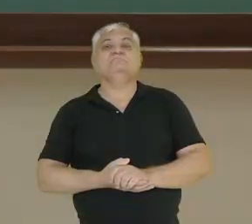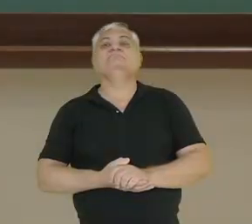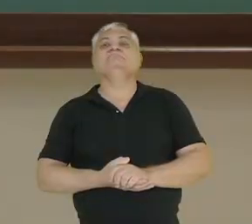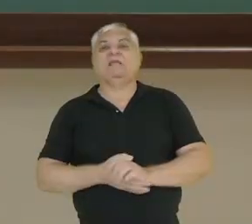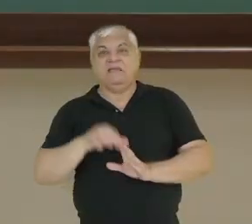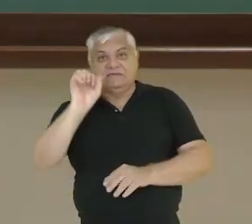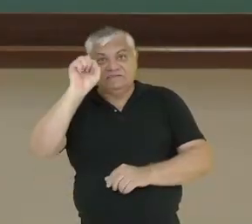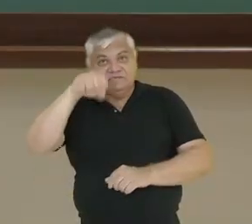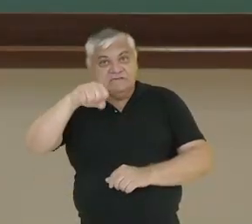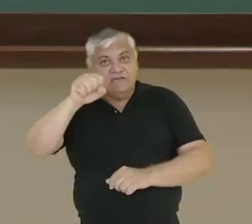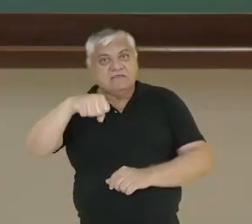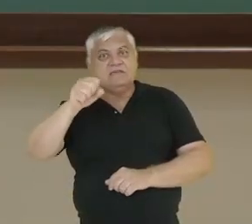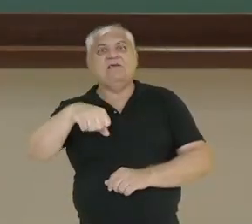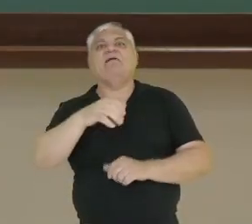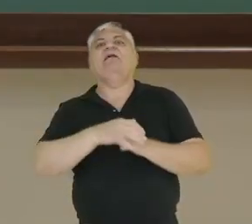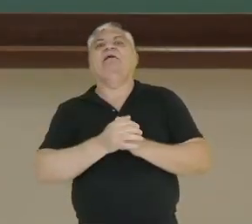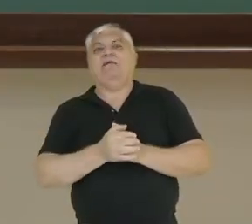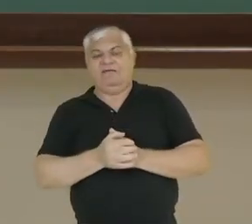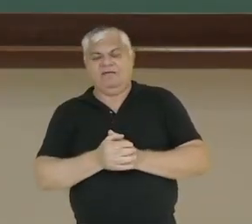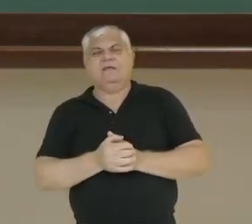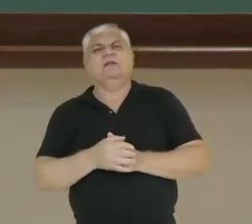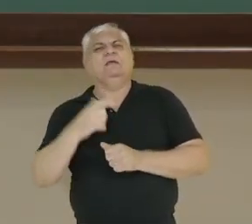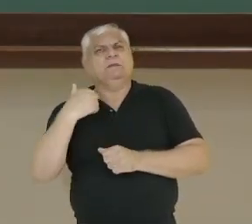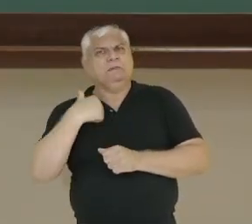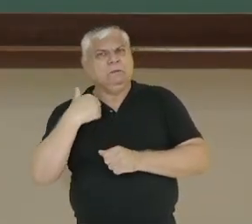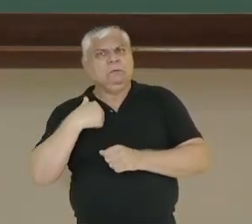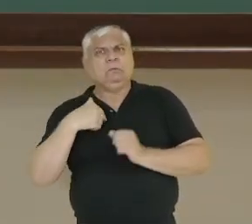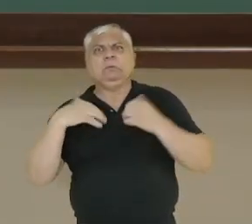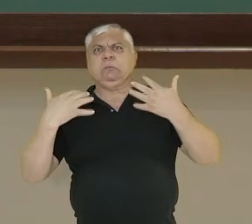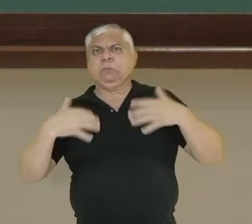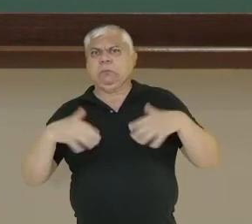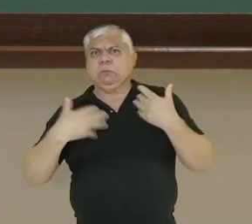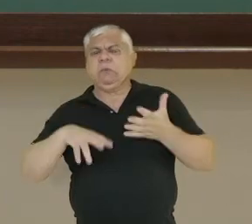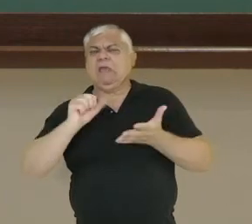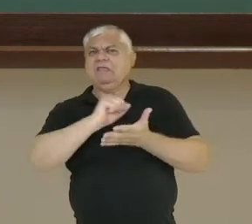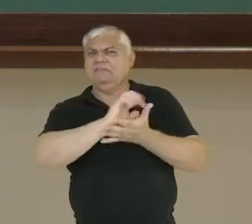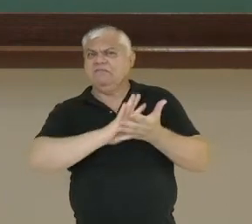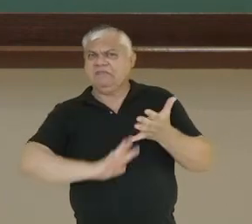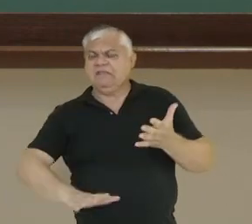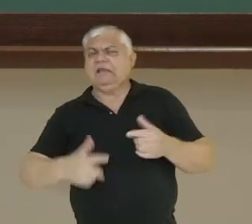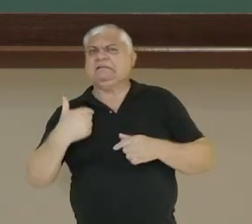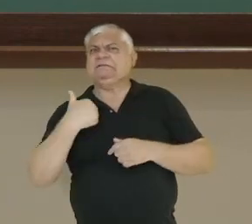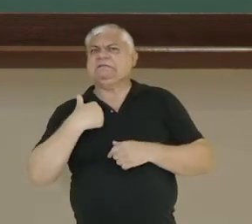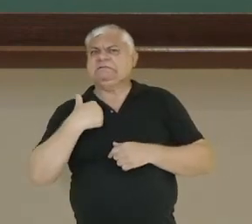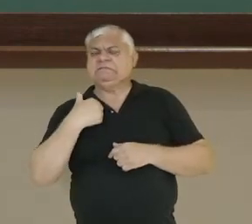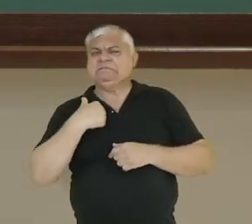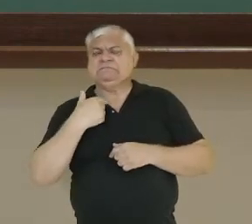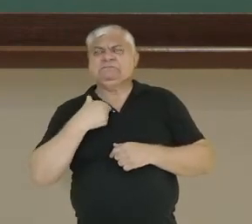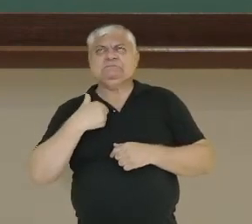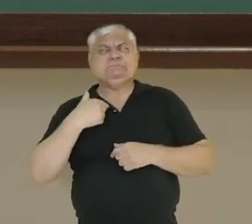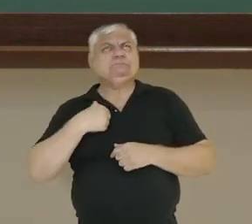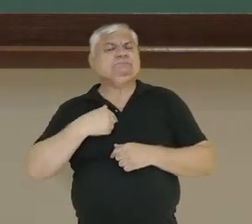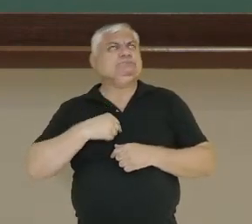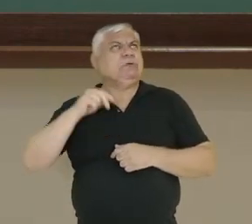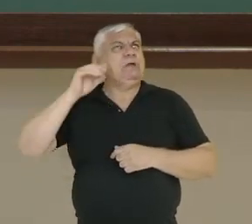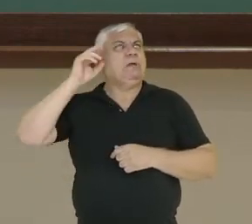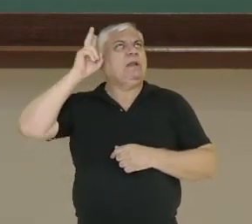Sim, professor. Essa atividade eu tive que resgatar